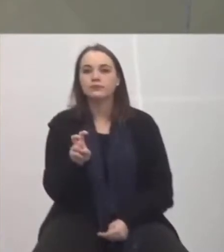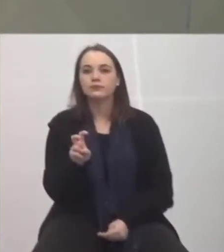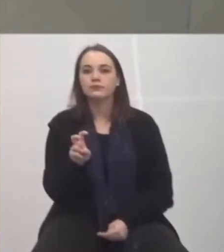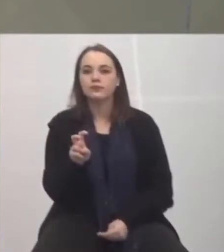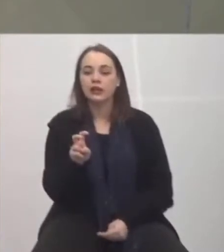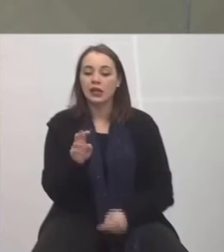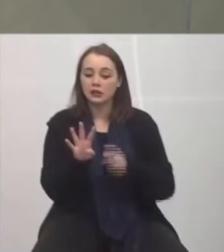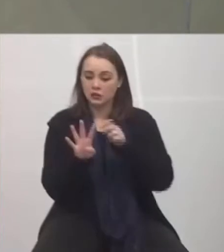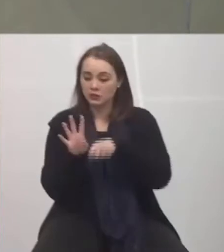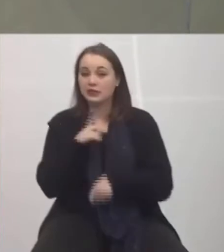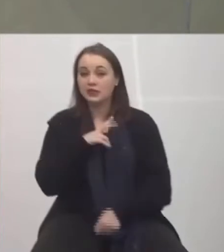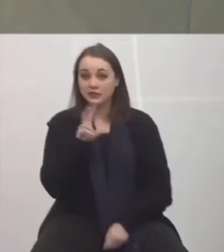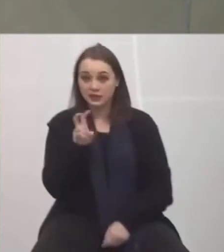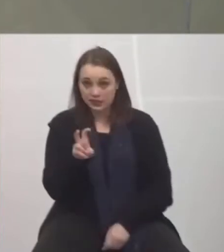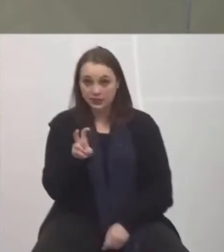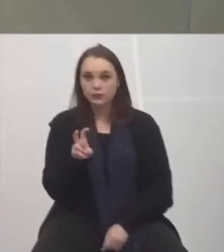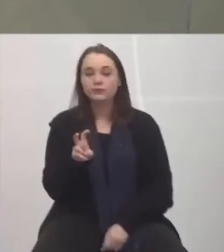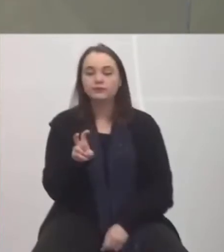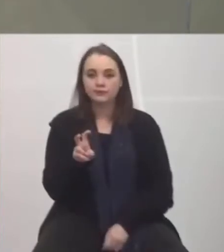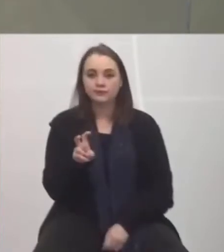Durante o período,